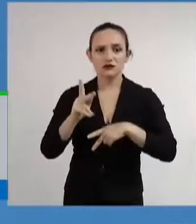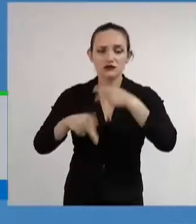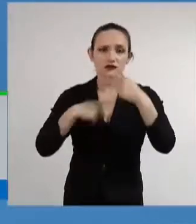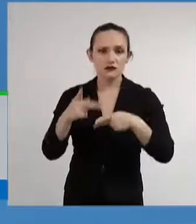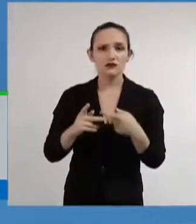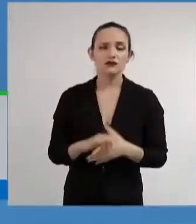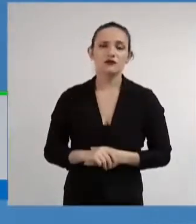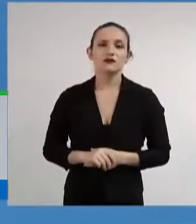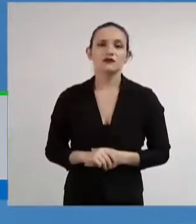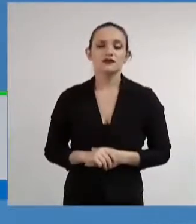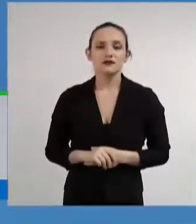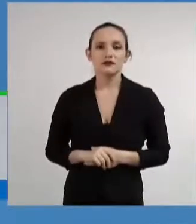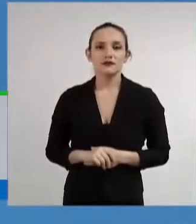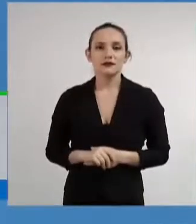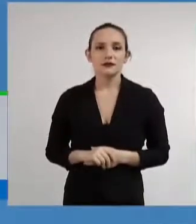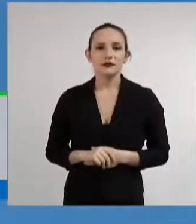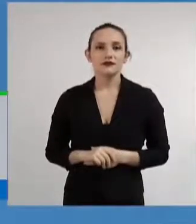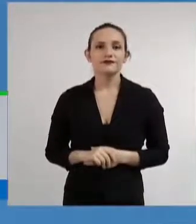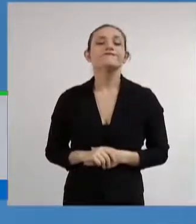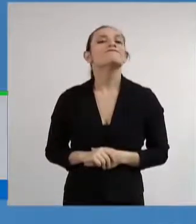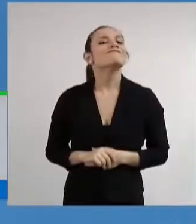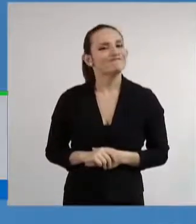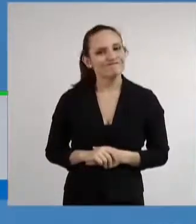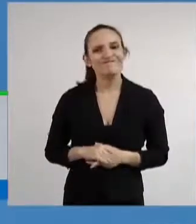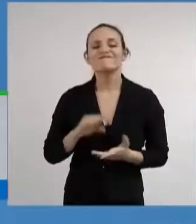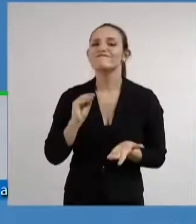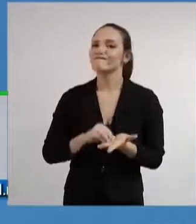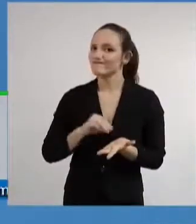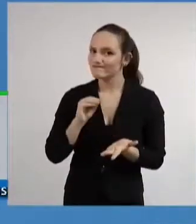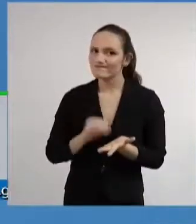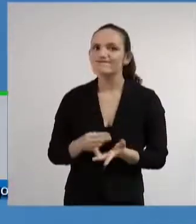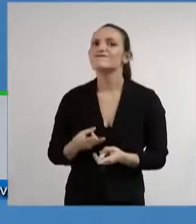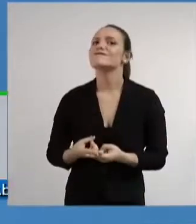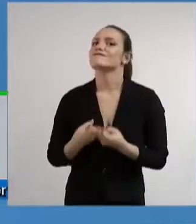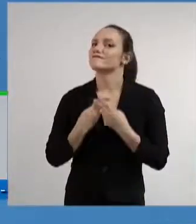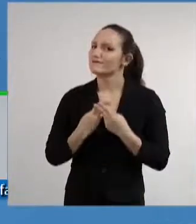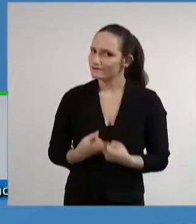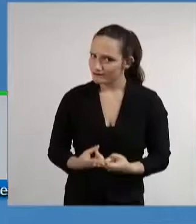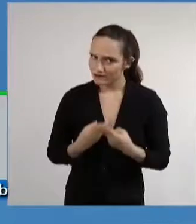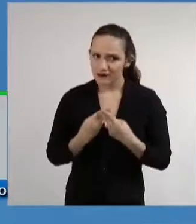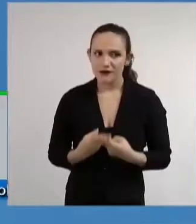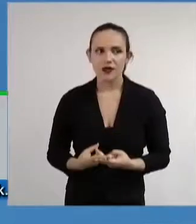hoje, que é essa falta mesmo de tolerância